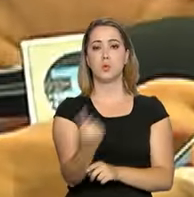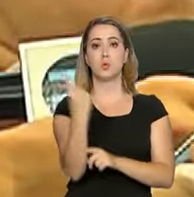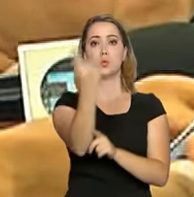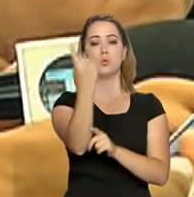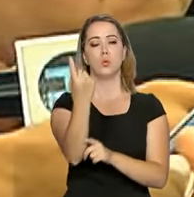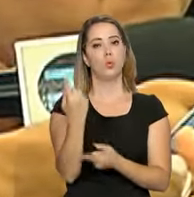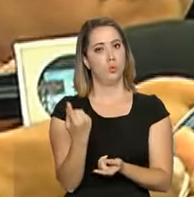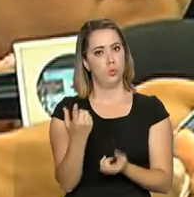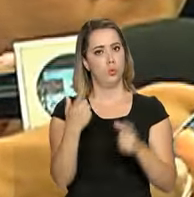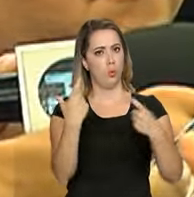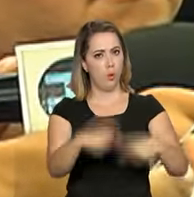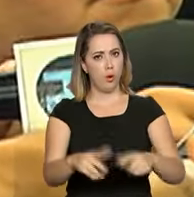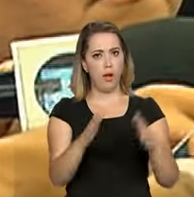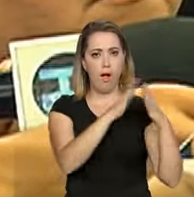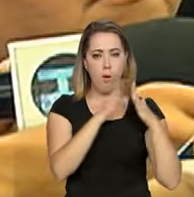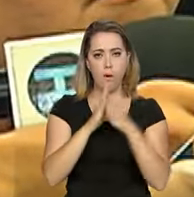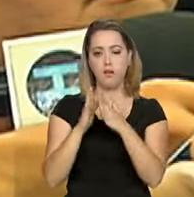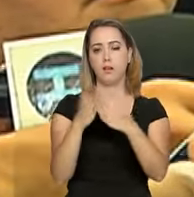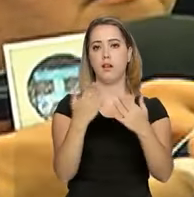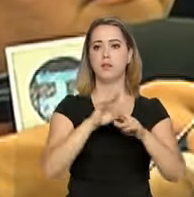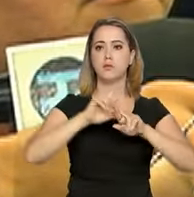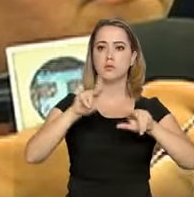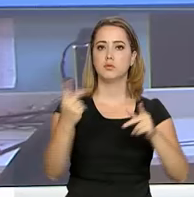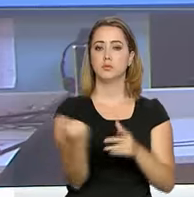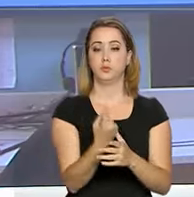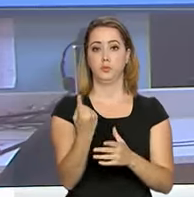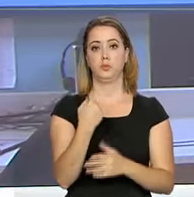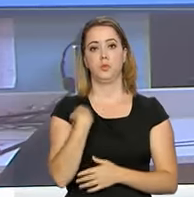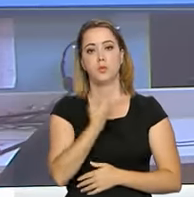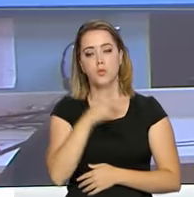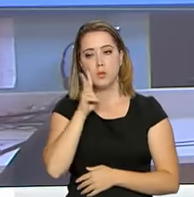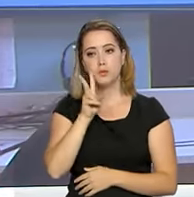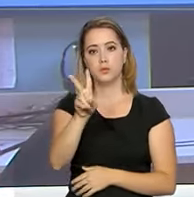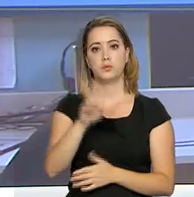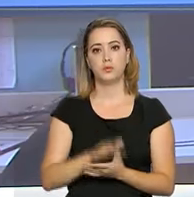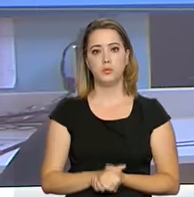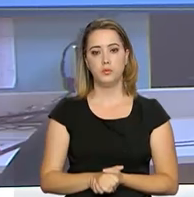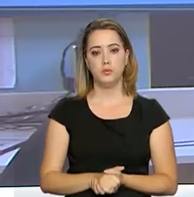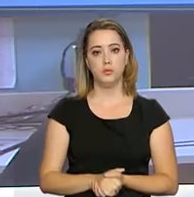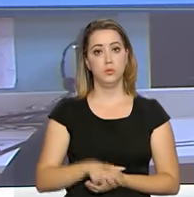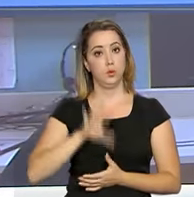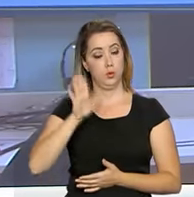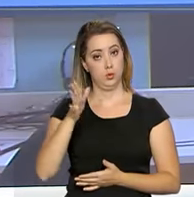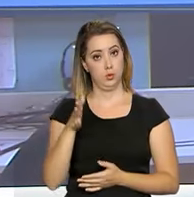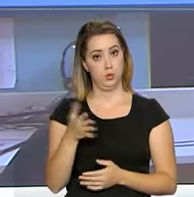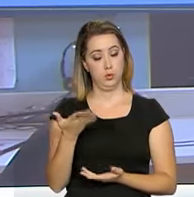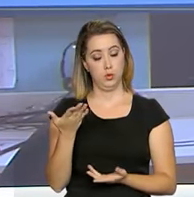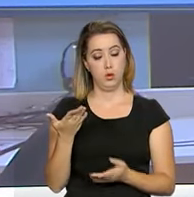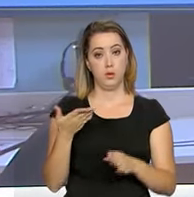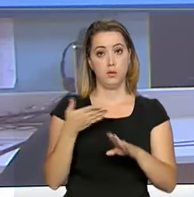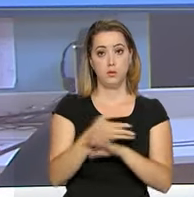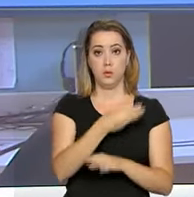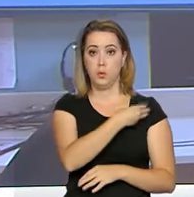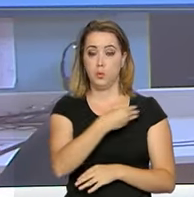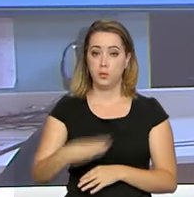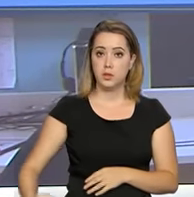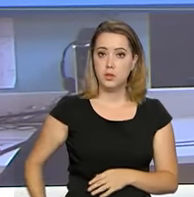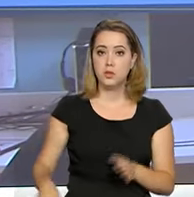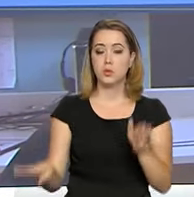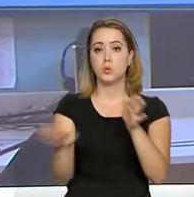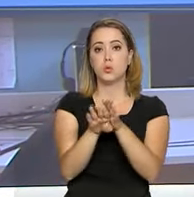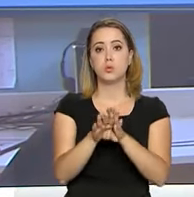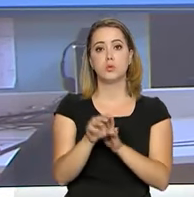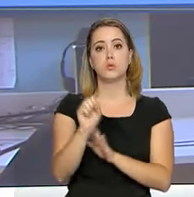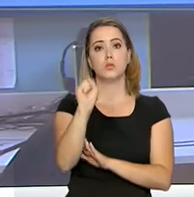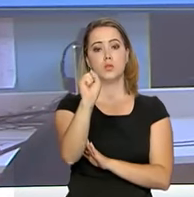barraco e nós vamos checar todas essas informações só uma correção o a chegada do ministro a Manaus está marcada